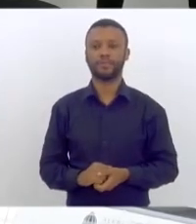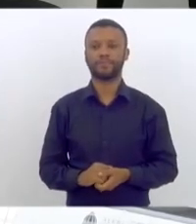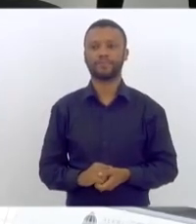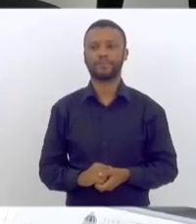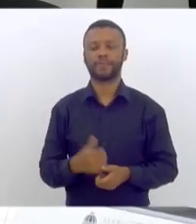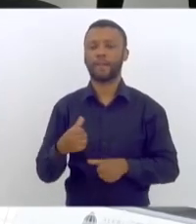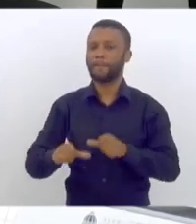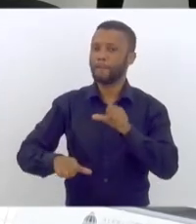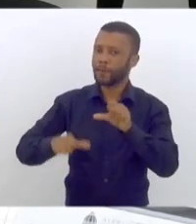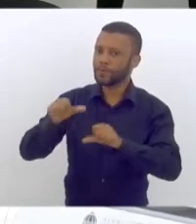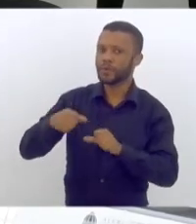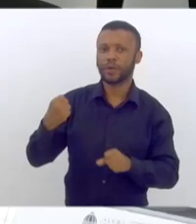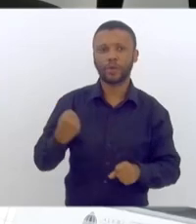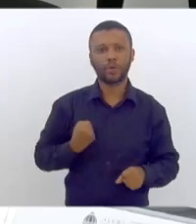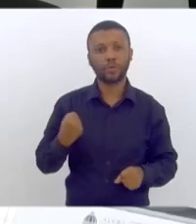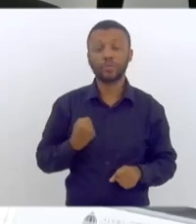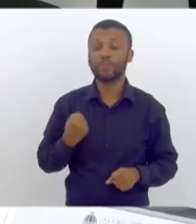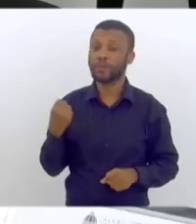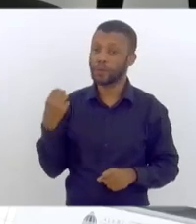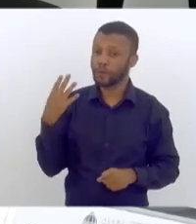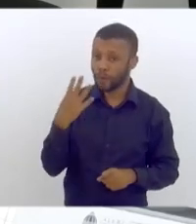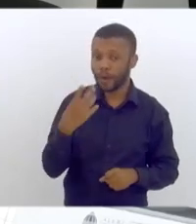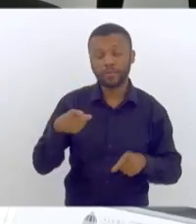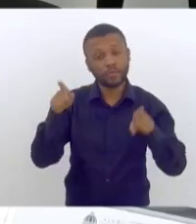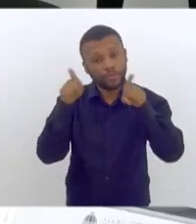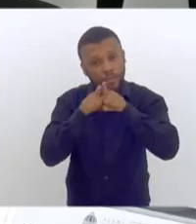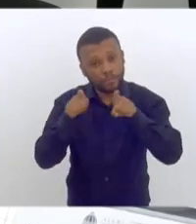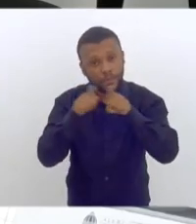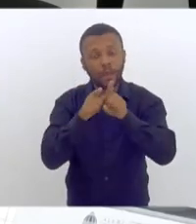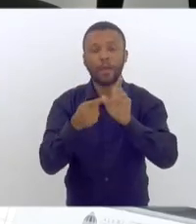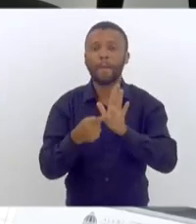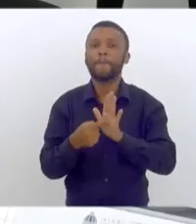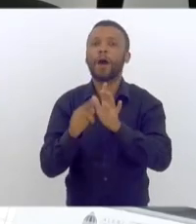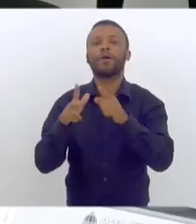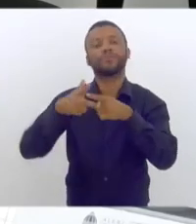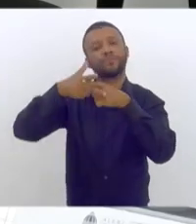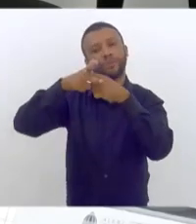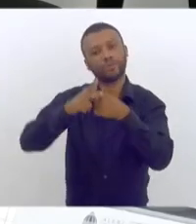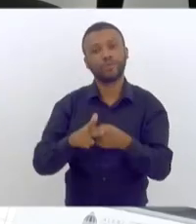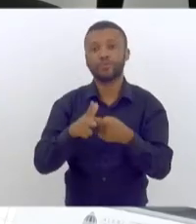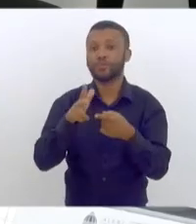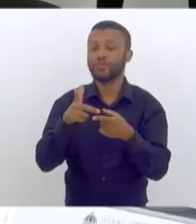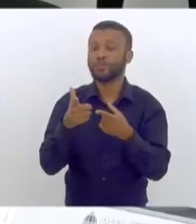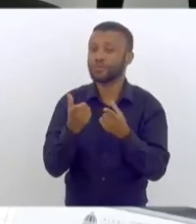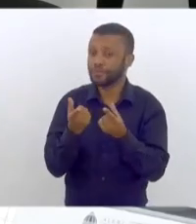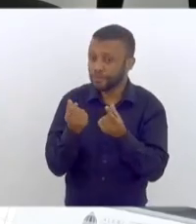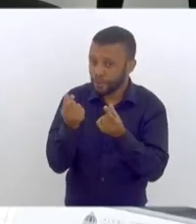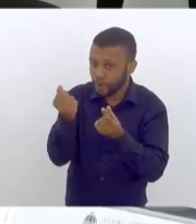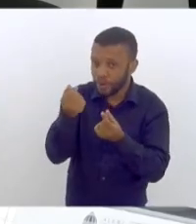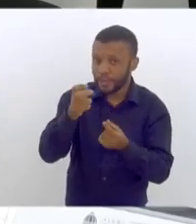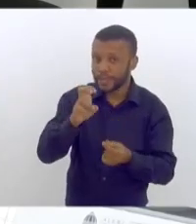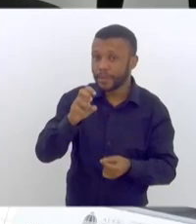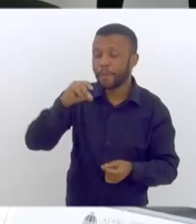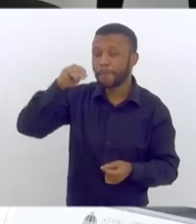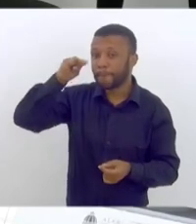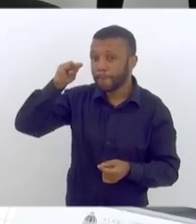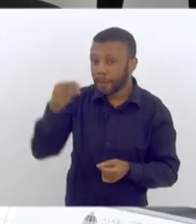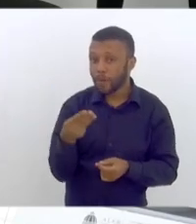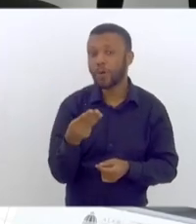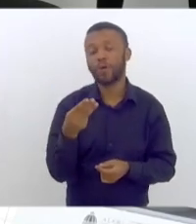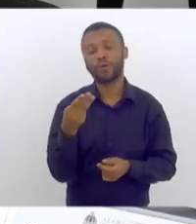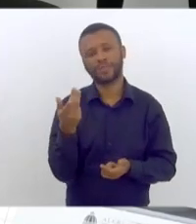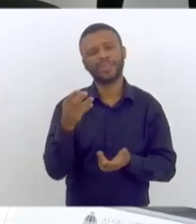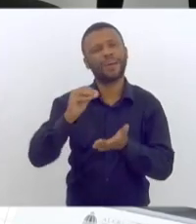modificativa número 4 também traz um ajuste aqui no valor né dos 5 milhões que faltavam as casas